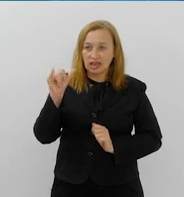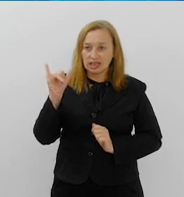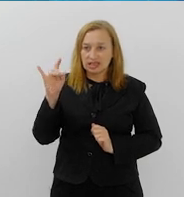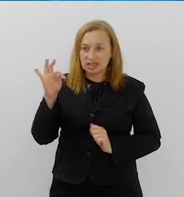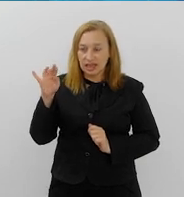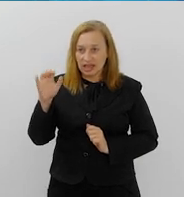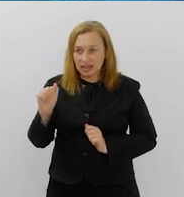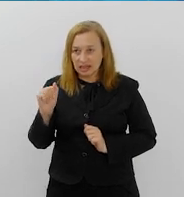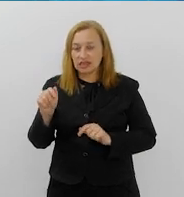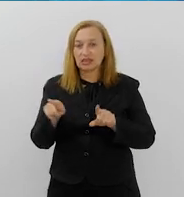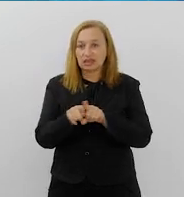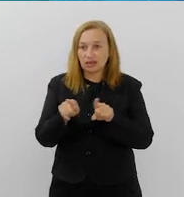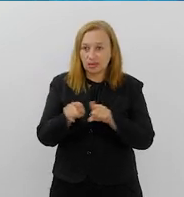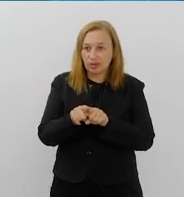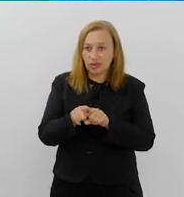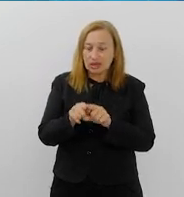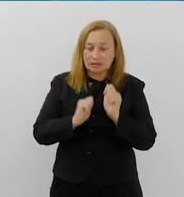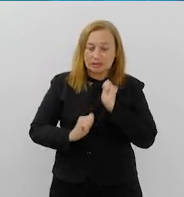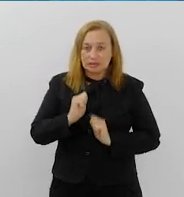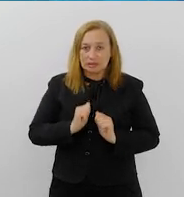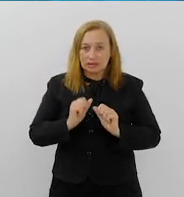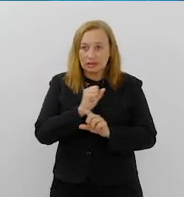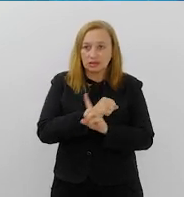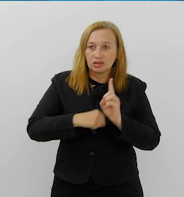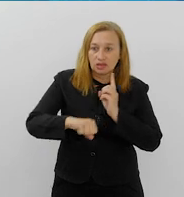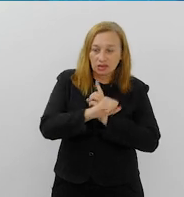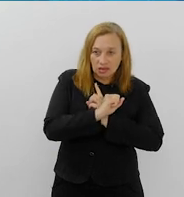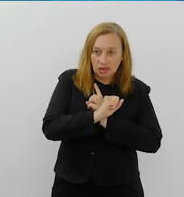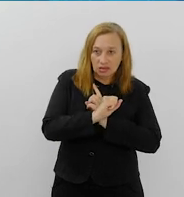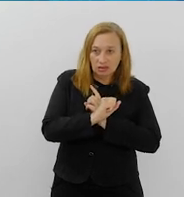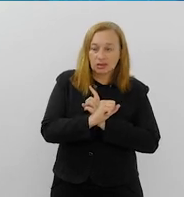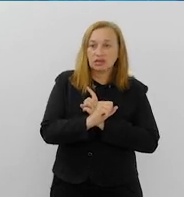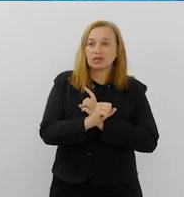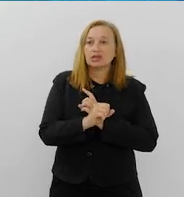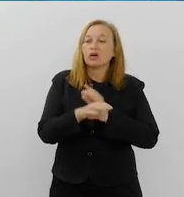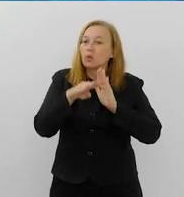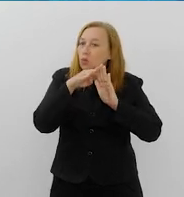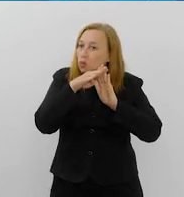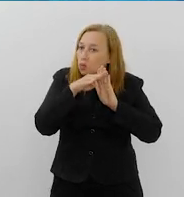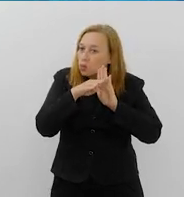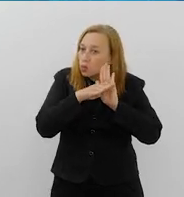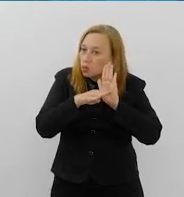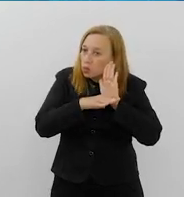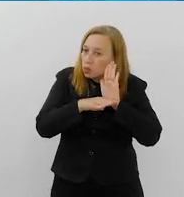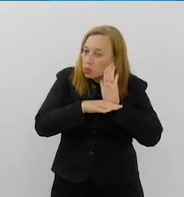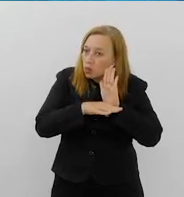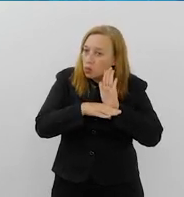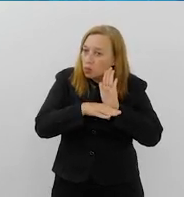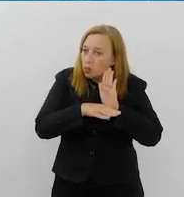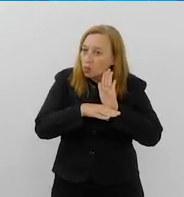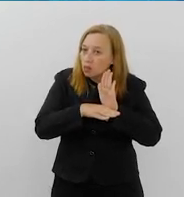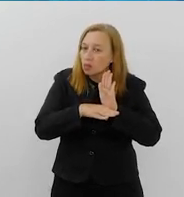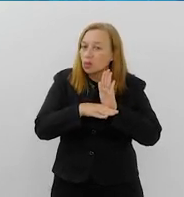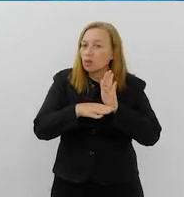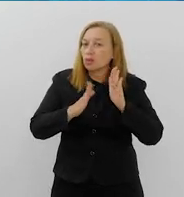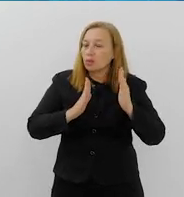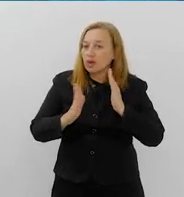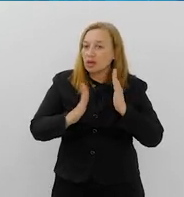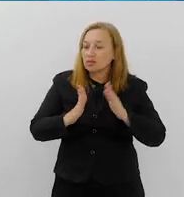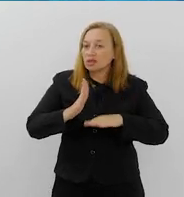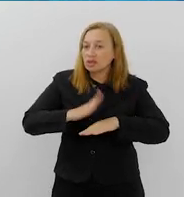social, né? Isso é dentro de um transtorno que eu tenho uma classificação, eu tenho sintomas, tantos sintomas durante tanto